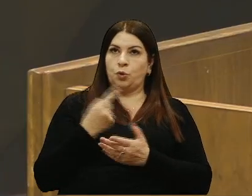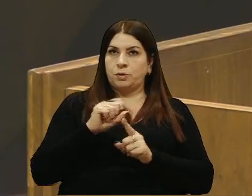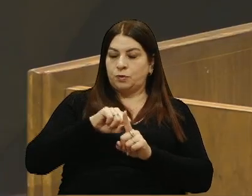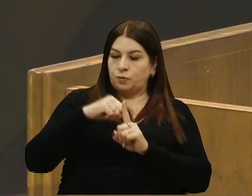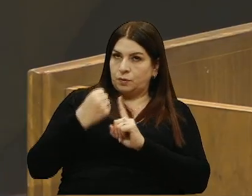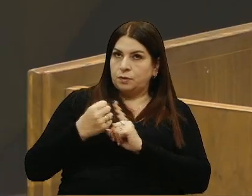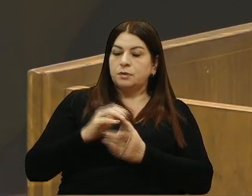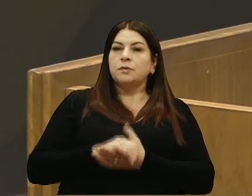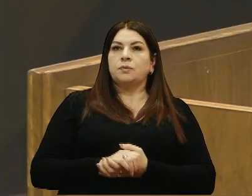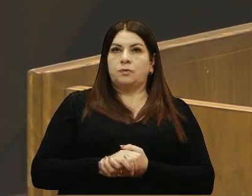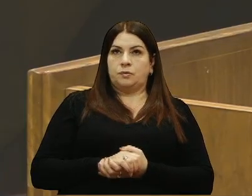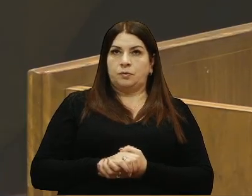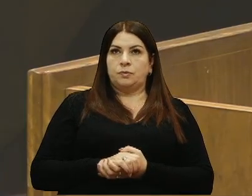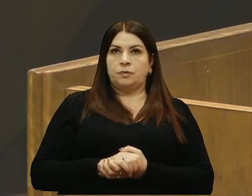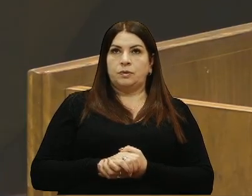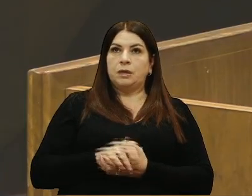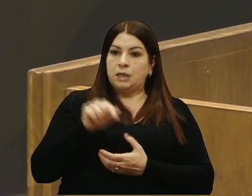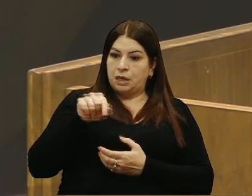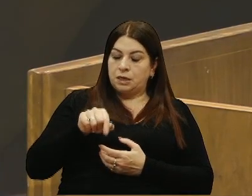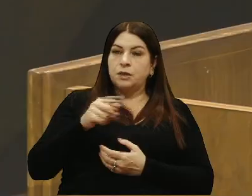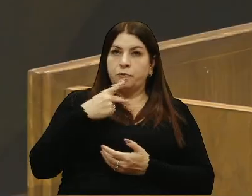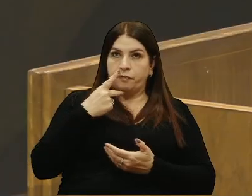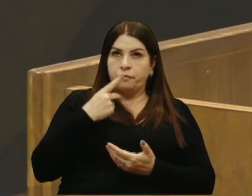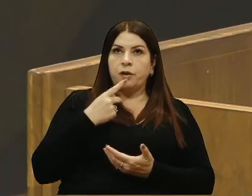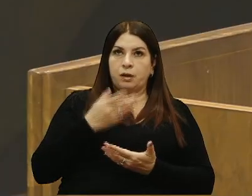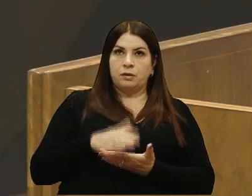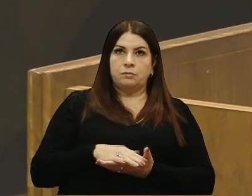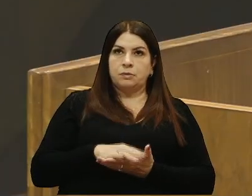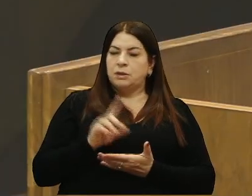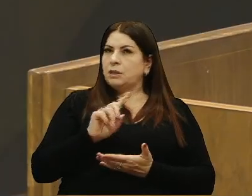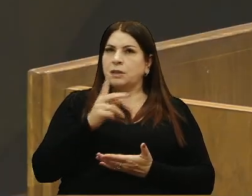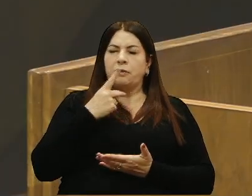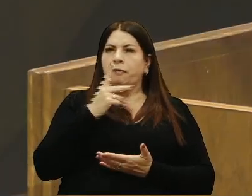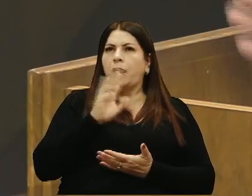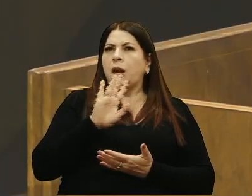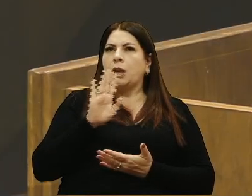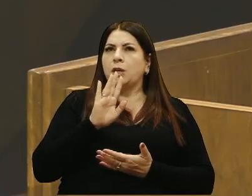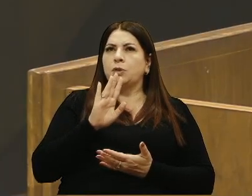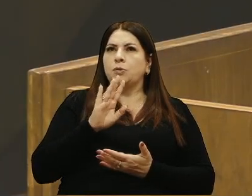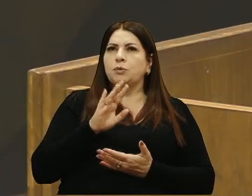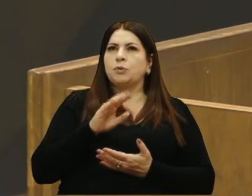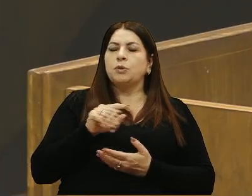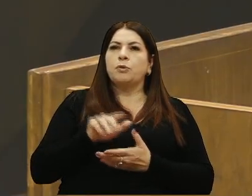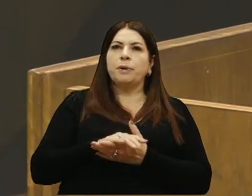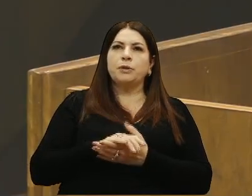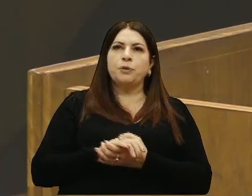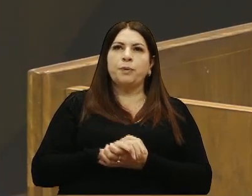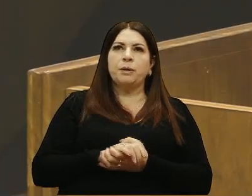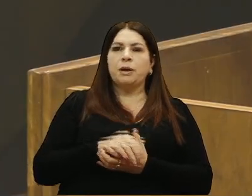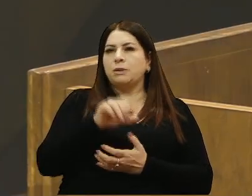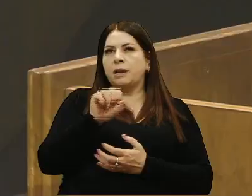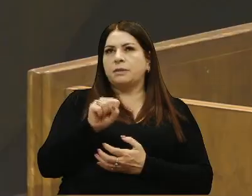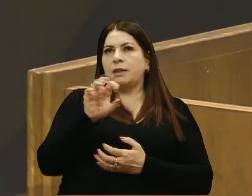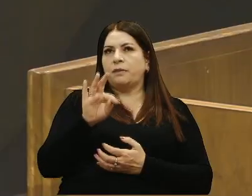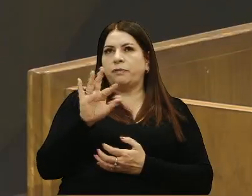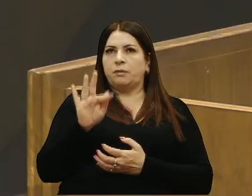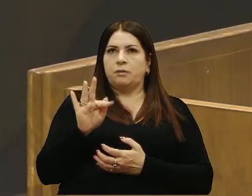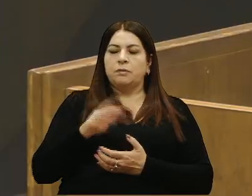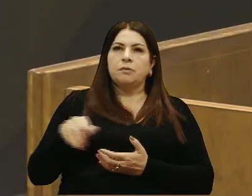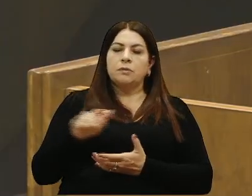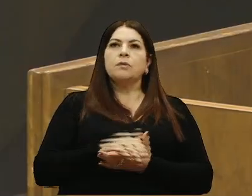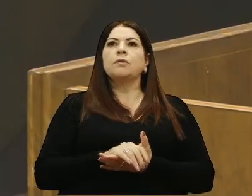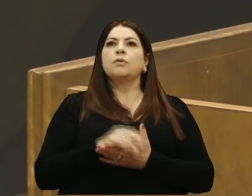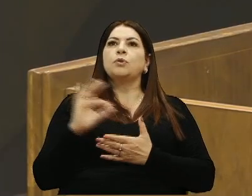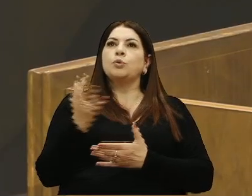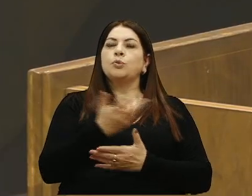sociedade. E aqui eu falo, aqui ninguém está falando de Supremo Tribunal, nós estamos falando do Judiciário e da Polícia Civil no